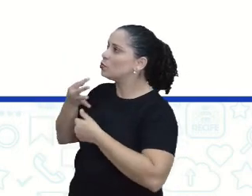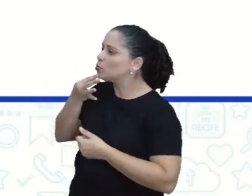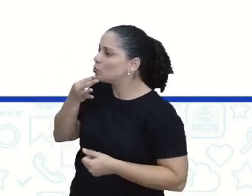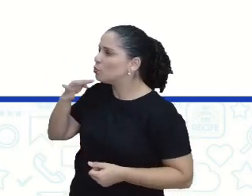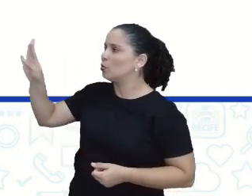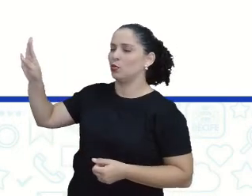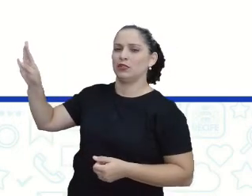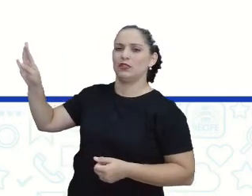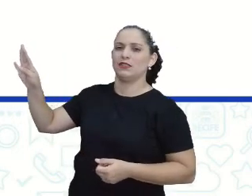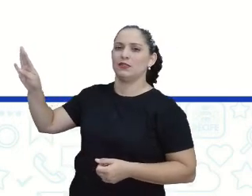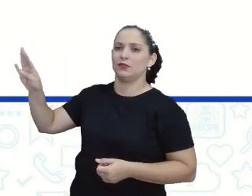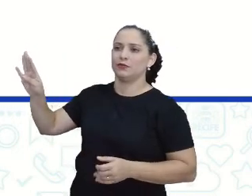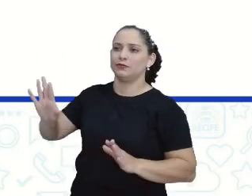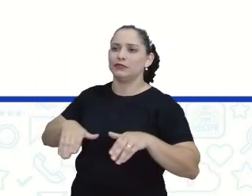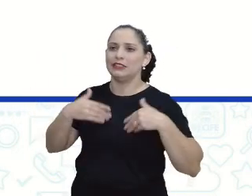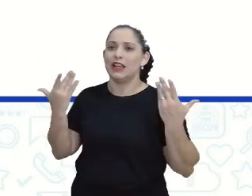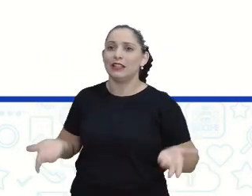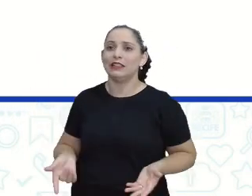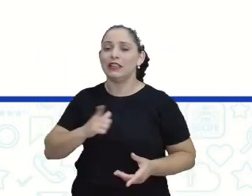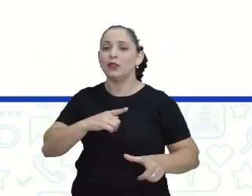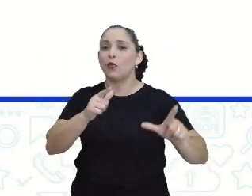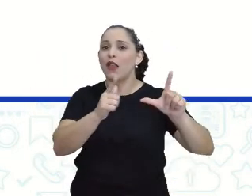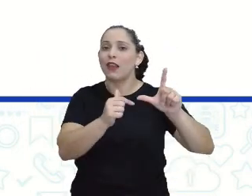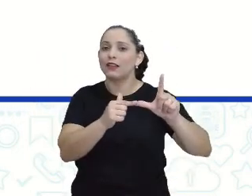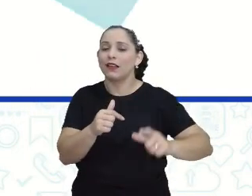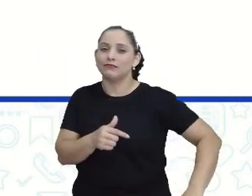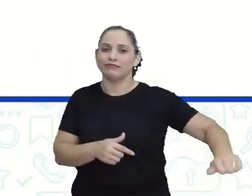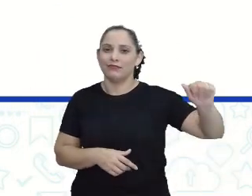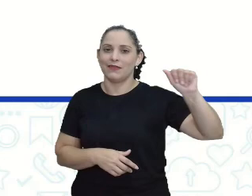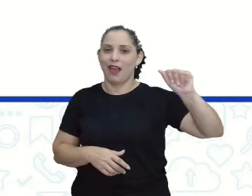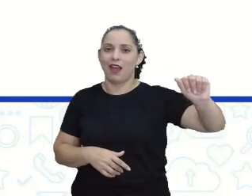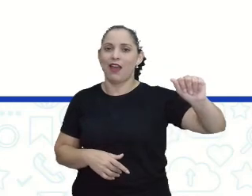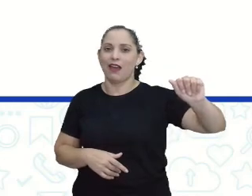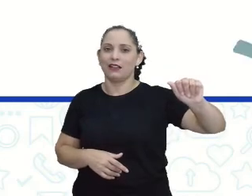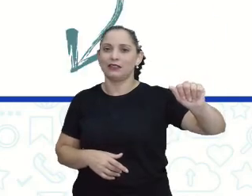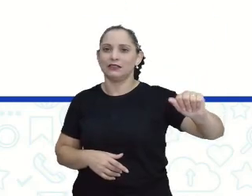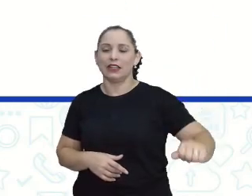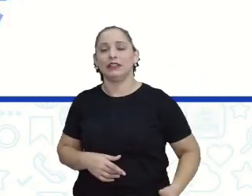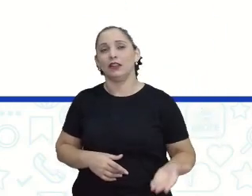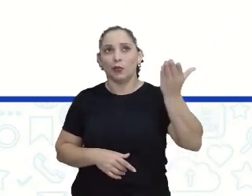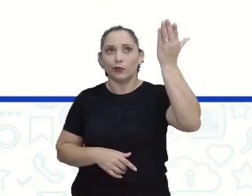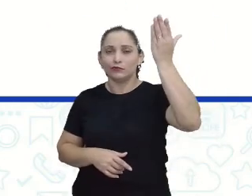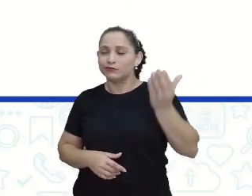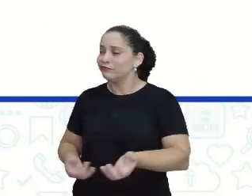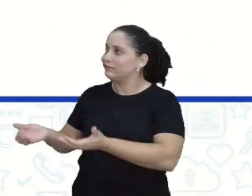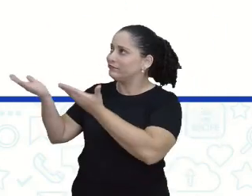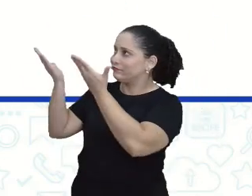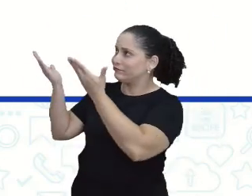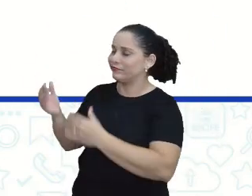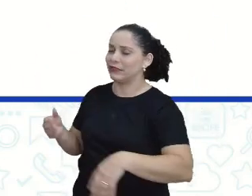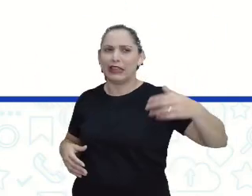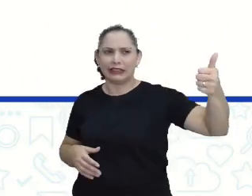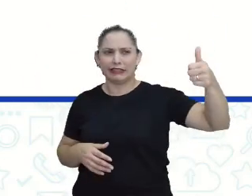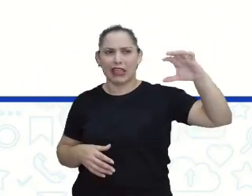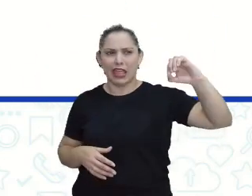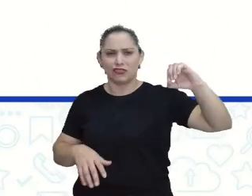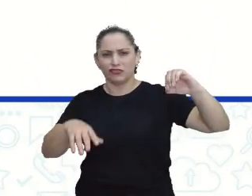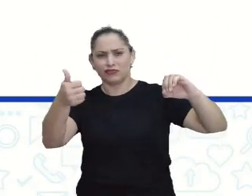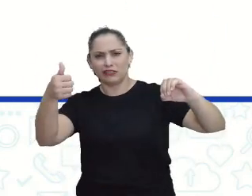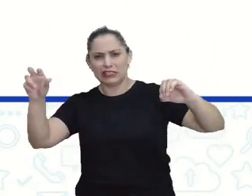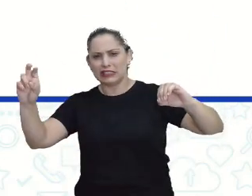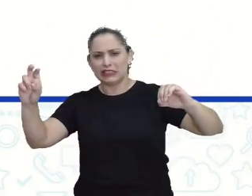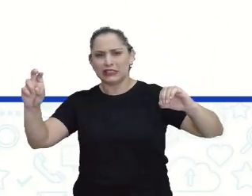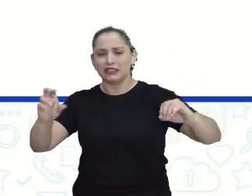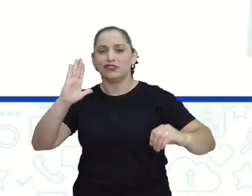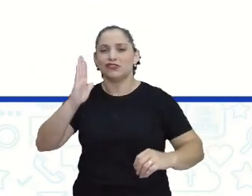e a informação desconhecida vira uma letra, vou usar a letra A. Aquele 10 ali e aquele 15 é como se fossem os valores que eu